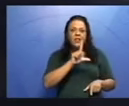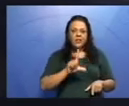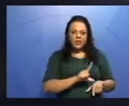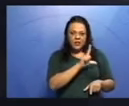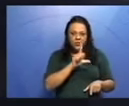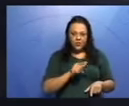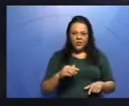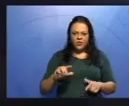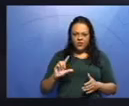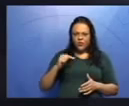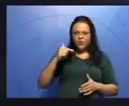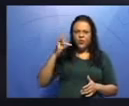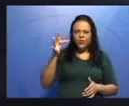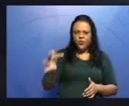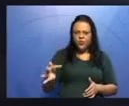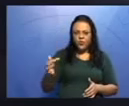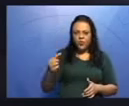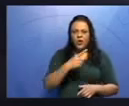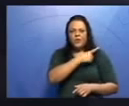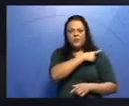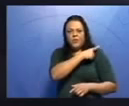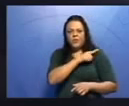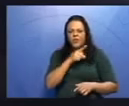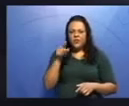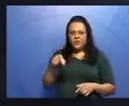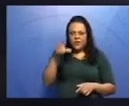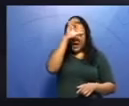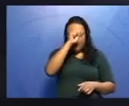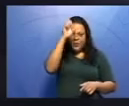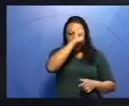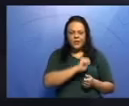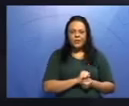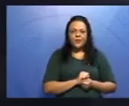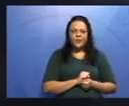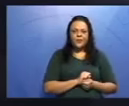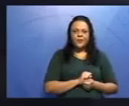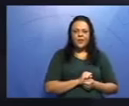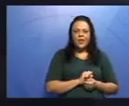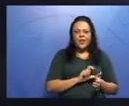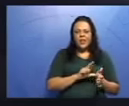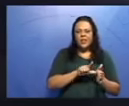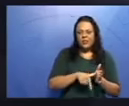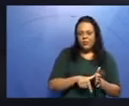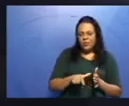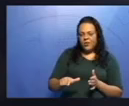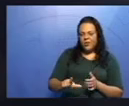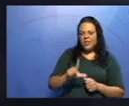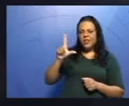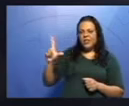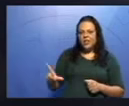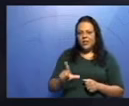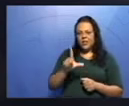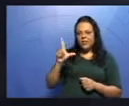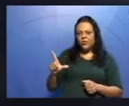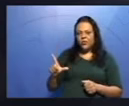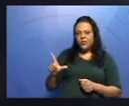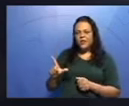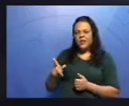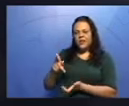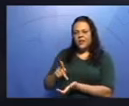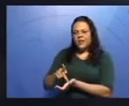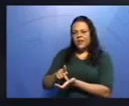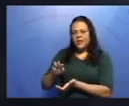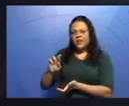ensino médio, que foi a primeira fase dele, para o realismo, que é uma segunda escola literária. Suas obras